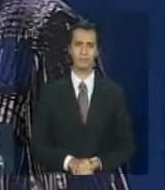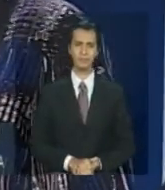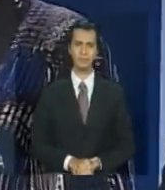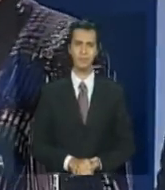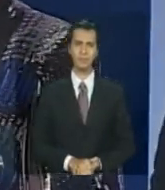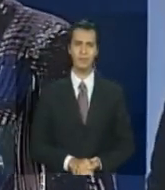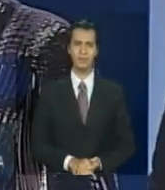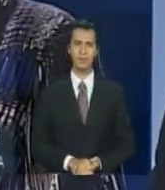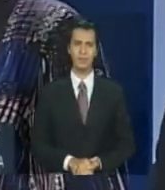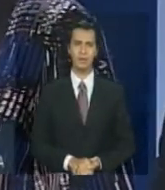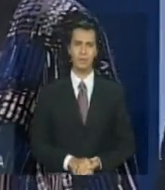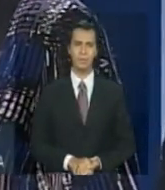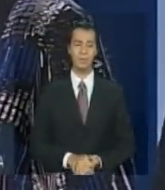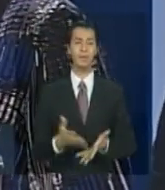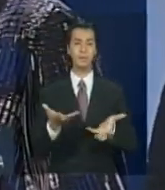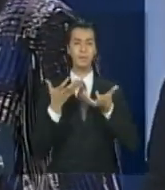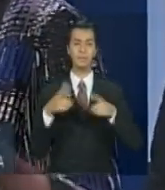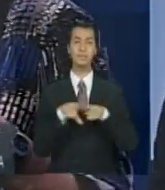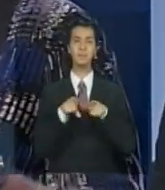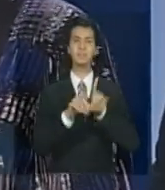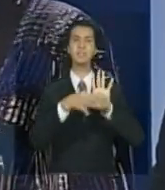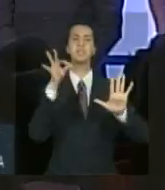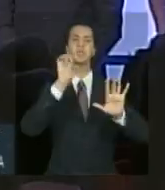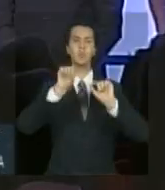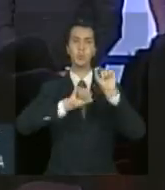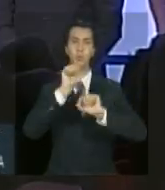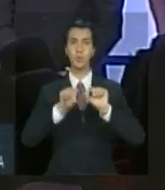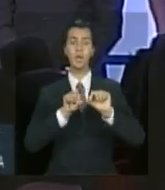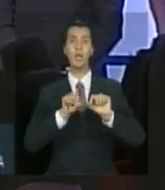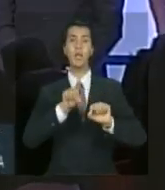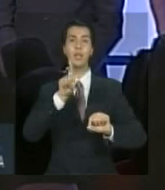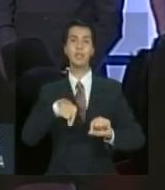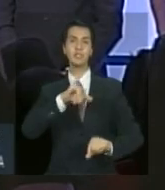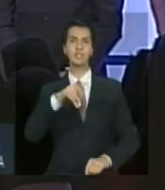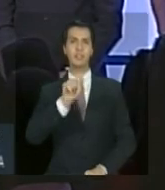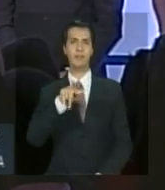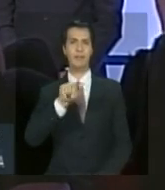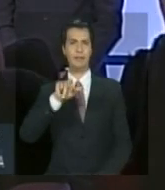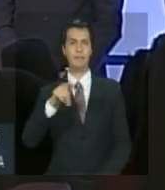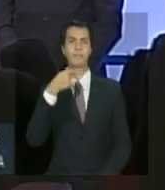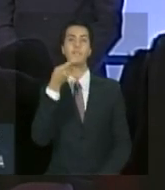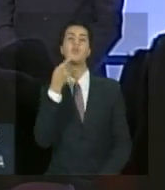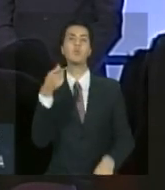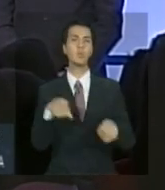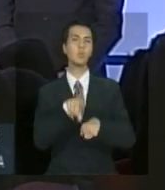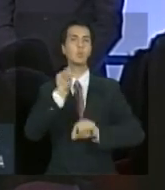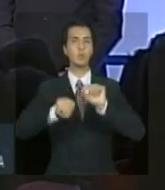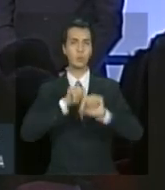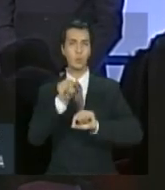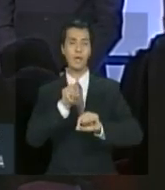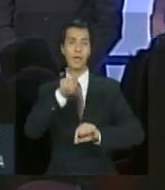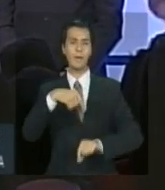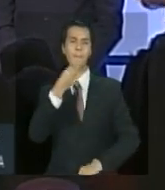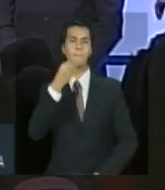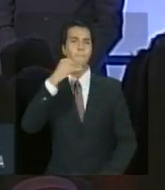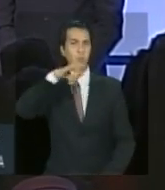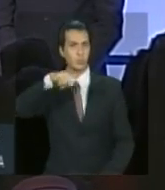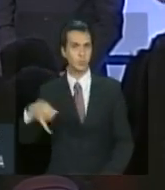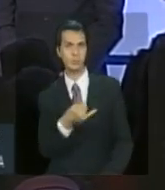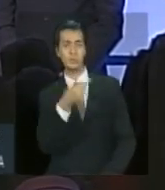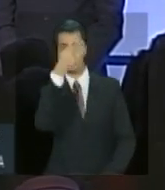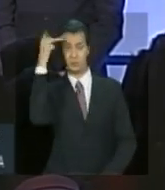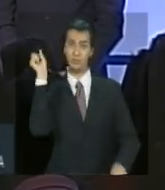também uma outra questão, e aqui a Jaqueline falou nisso, que é a questão de dar uma oportunidade também